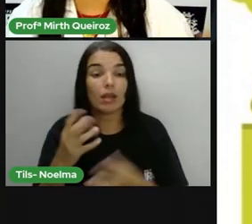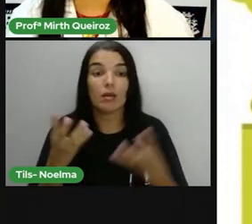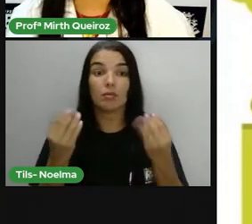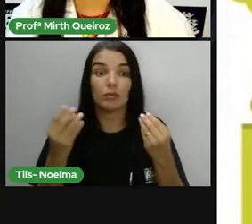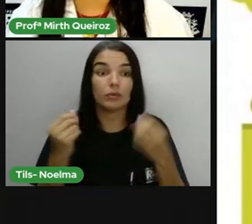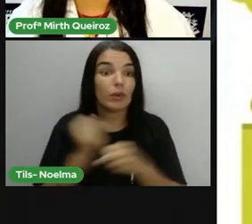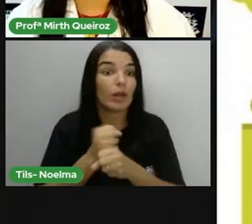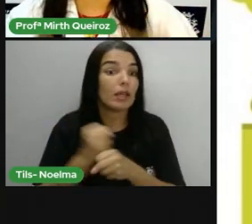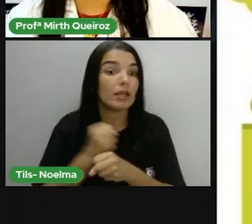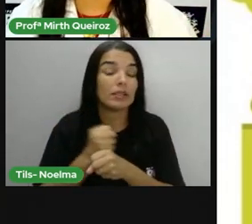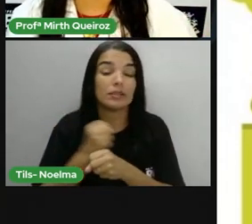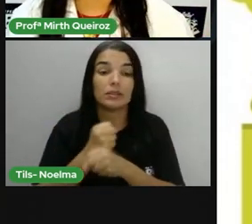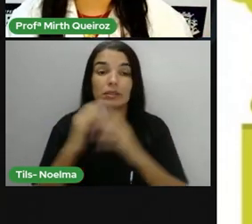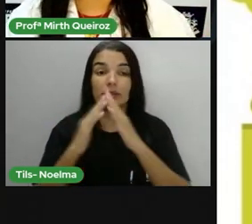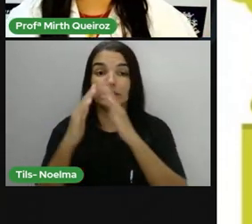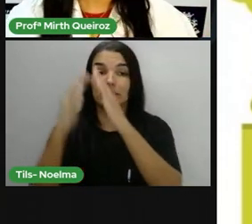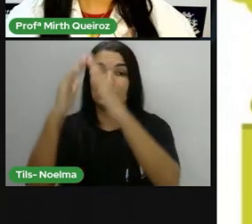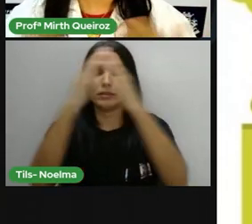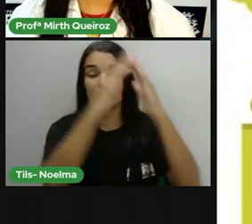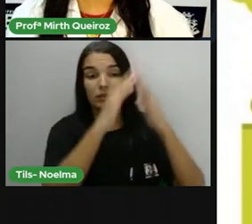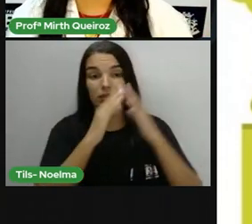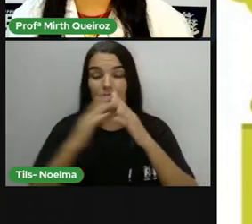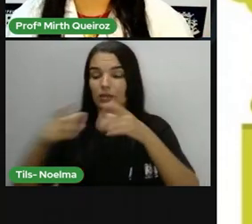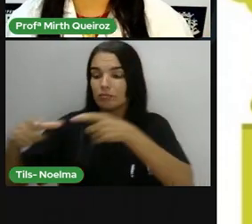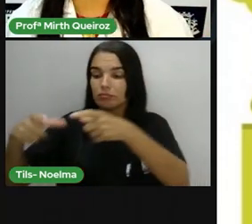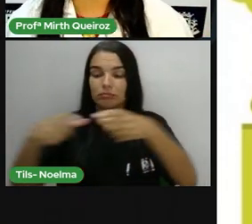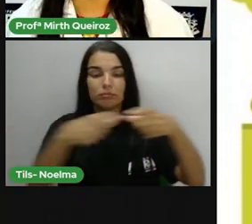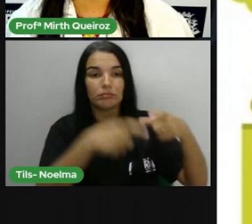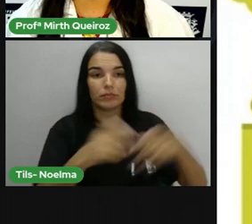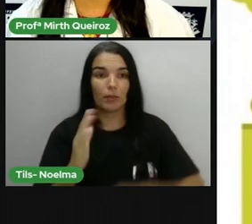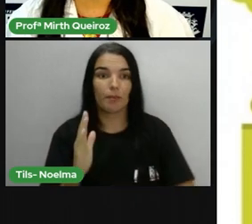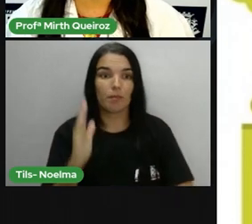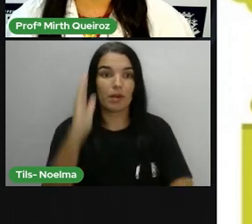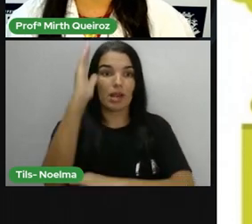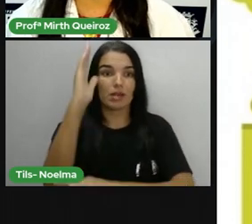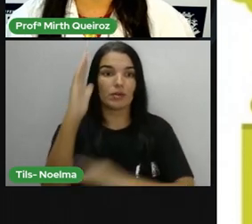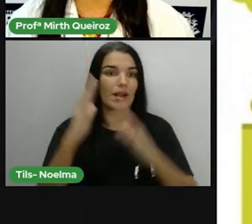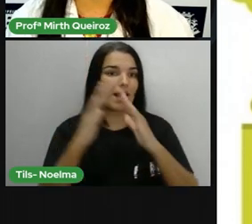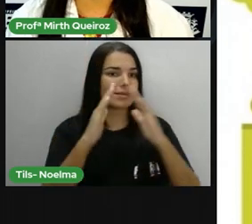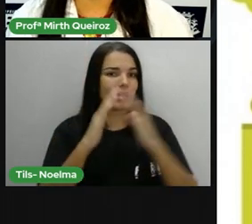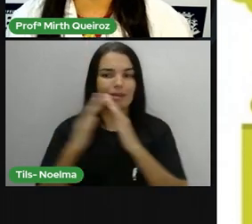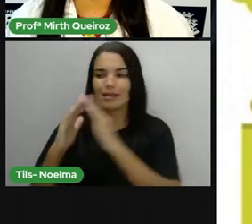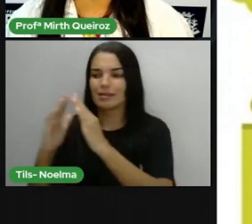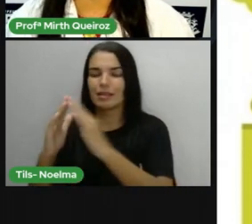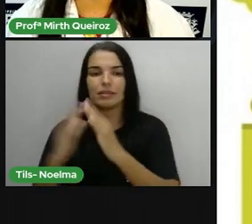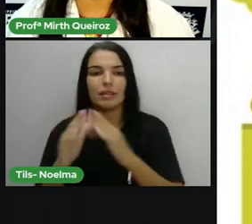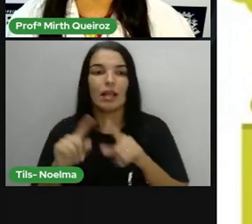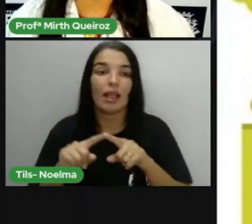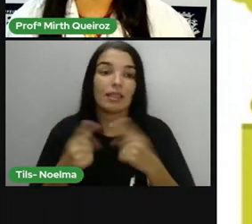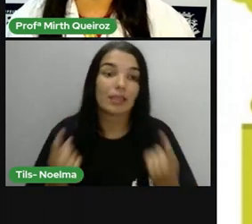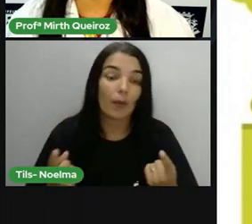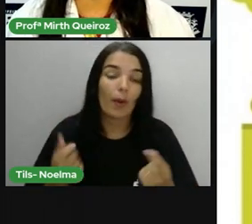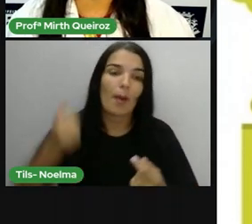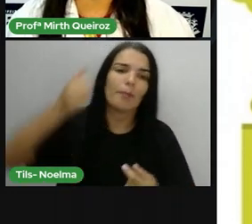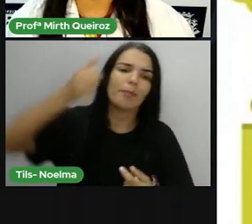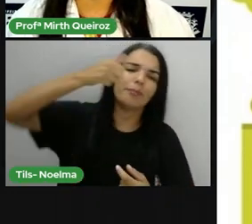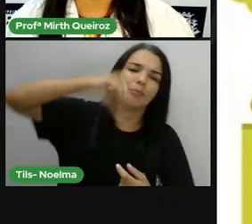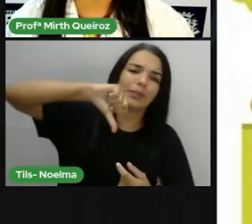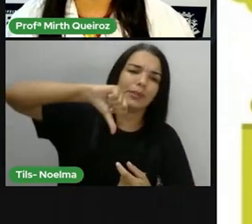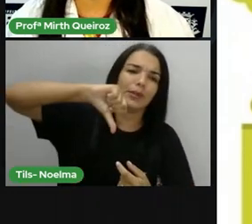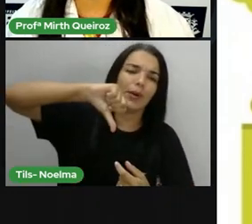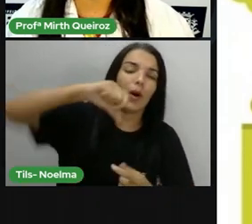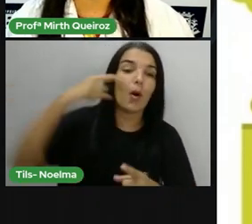imobiliário, muitas construções, muitos condomínios, muitos prédios, né? Ficou pior ainda, né?